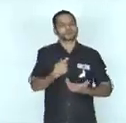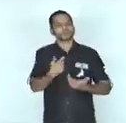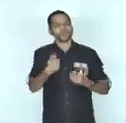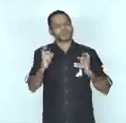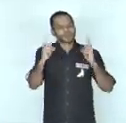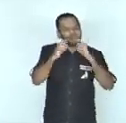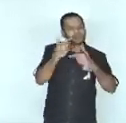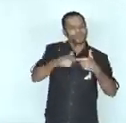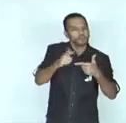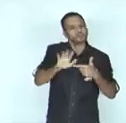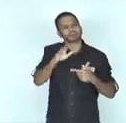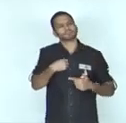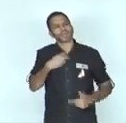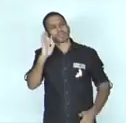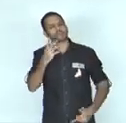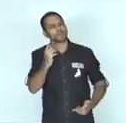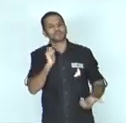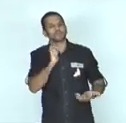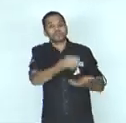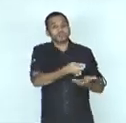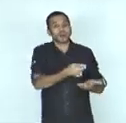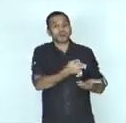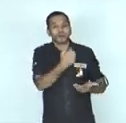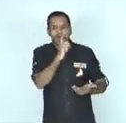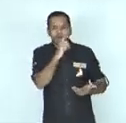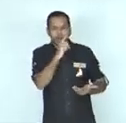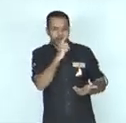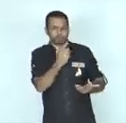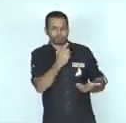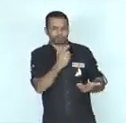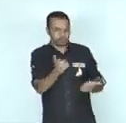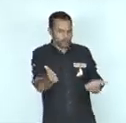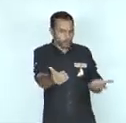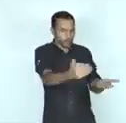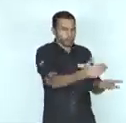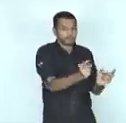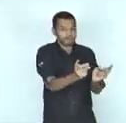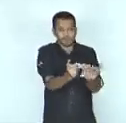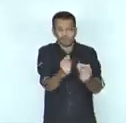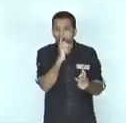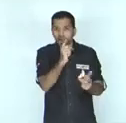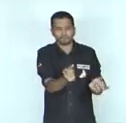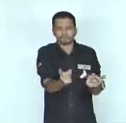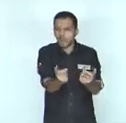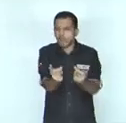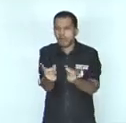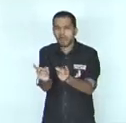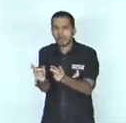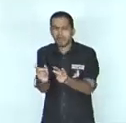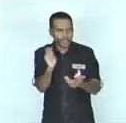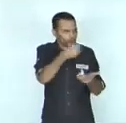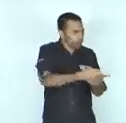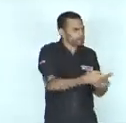dificuldade foi lá e comprou umas águas minerais e foi entender bom e foi vender água mineral e foi lá e